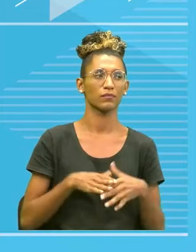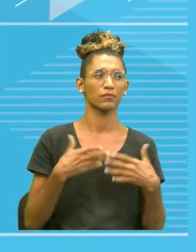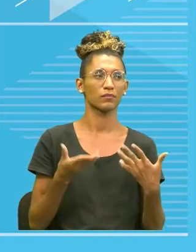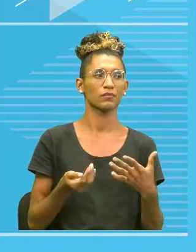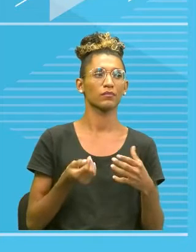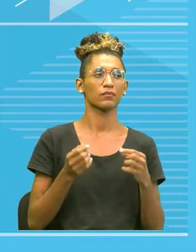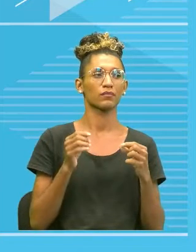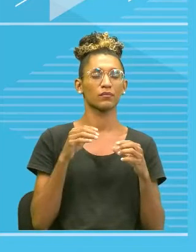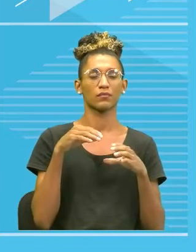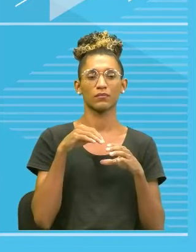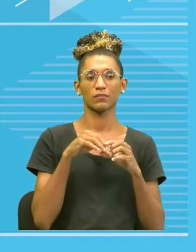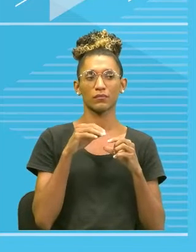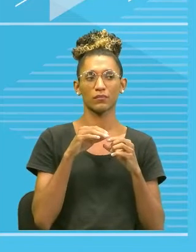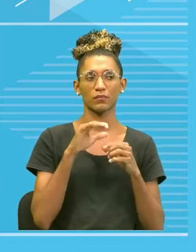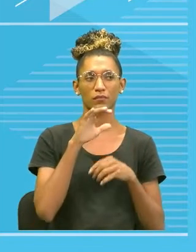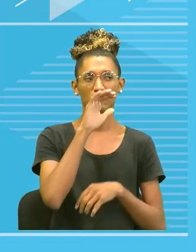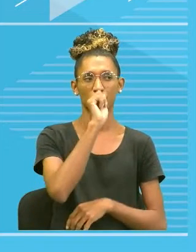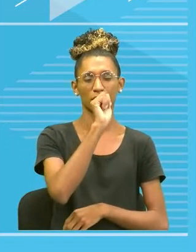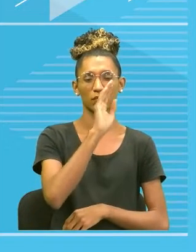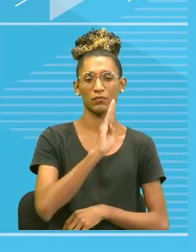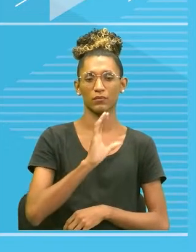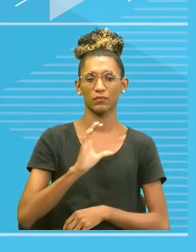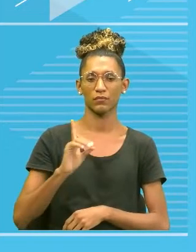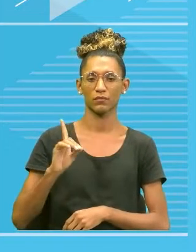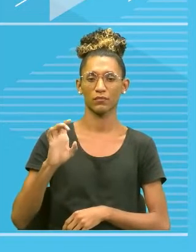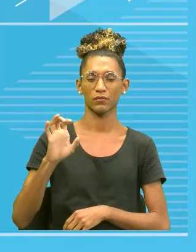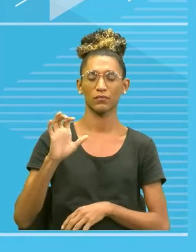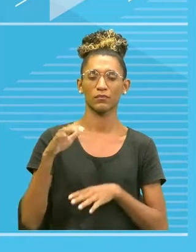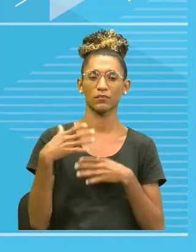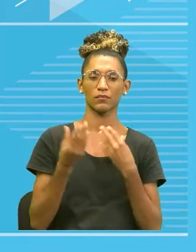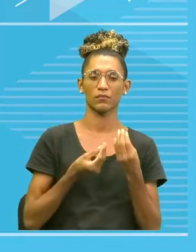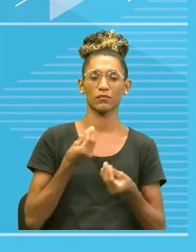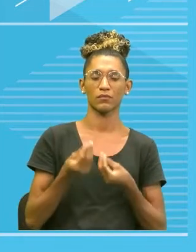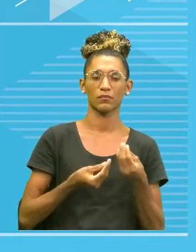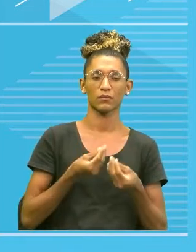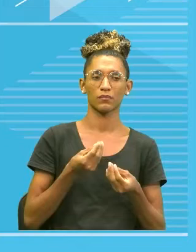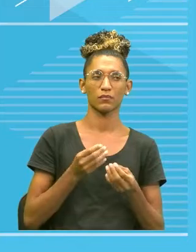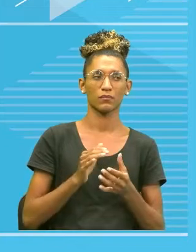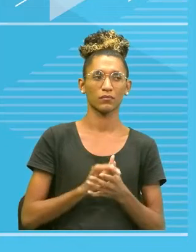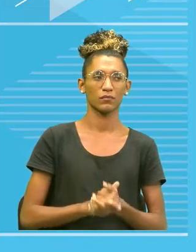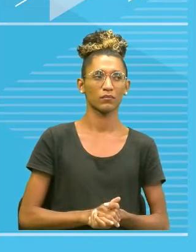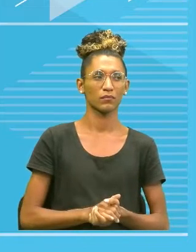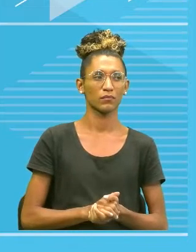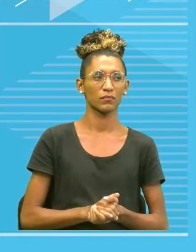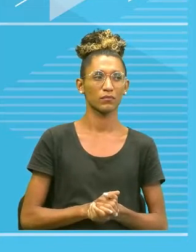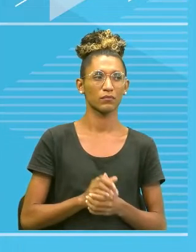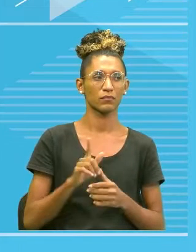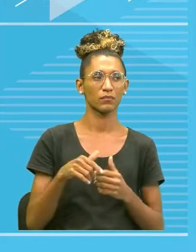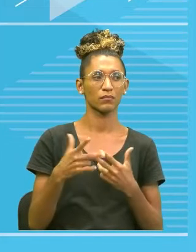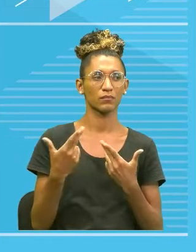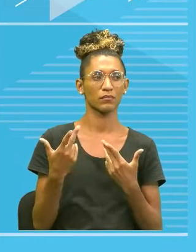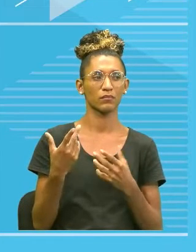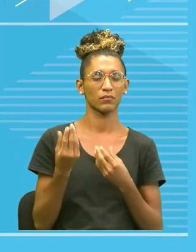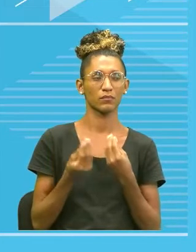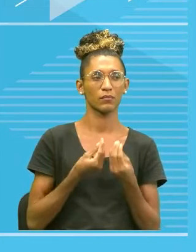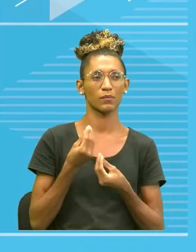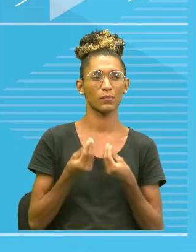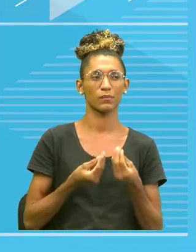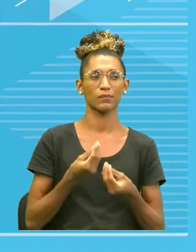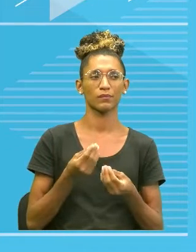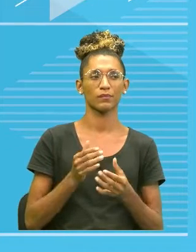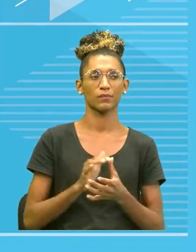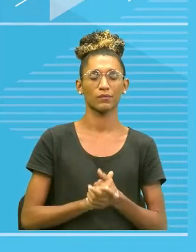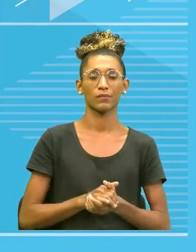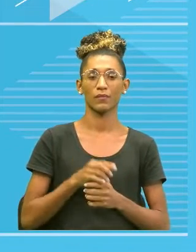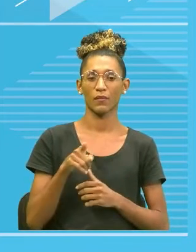ciclo ABCDA, a área sombreada é numericamente igual ao trabalho realizado.